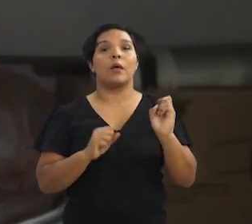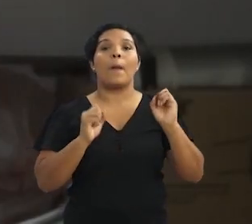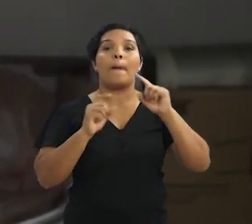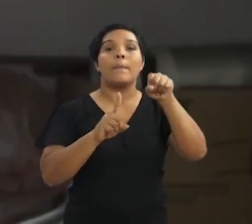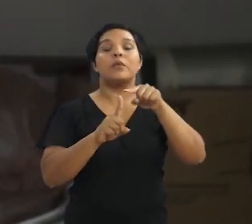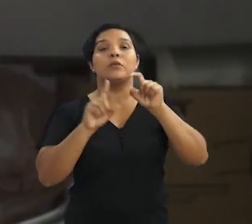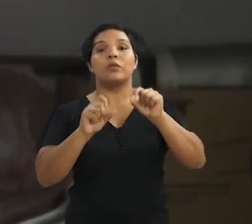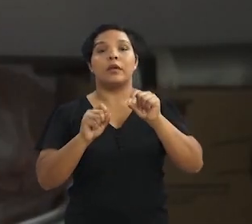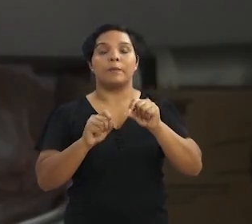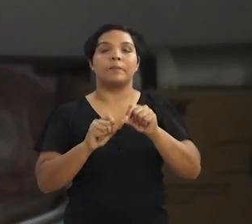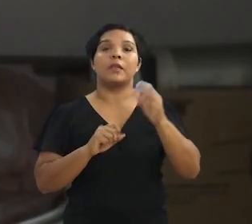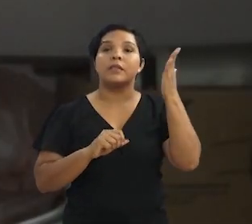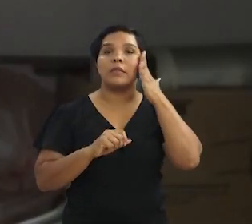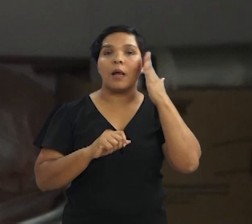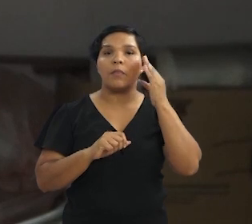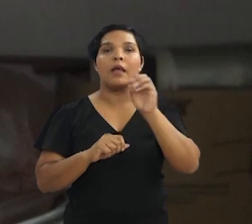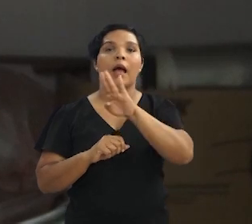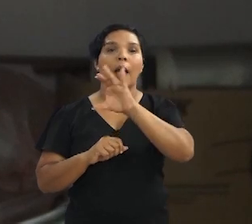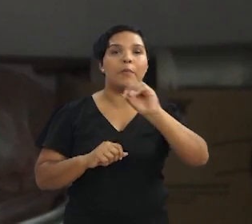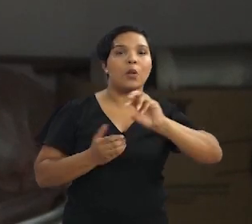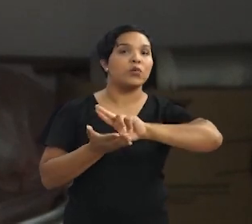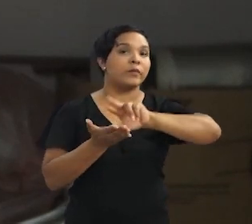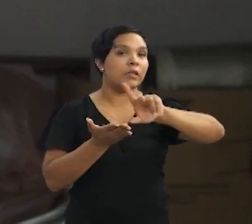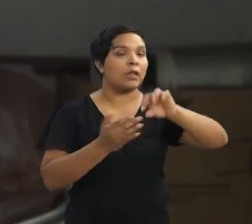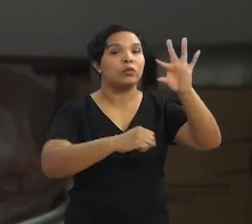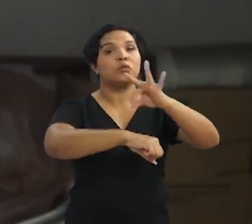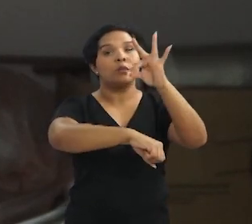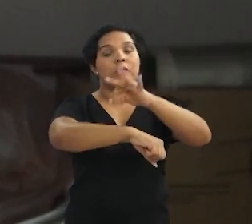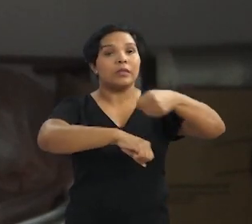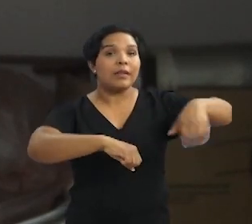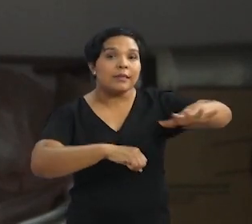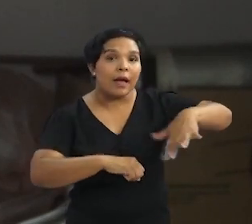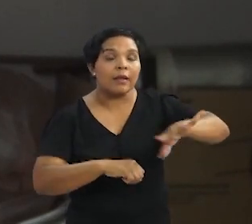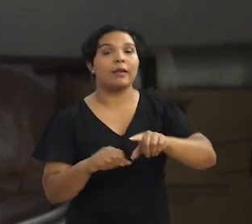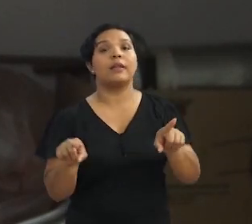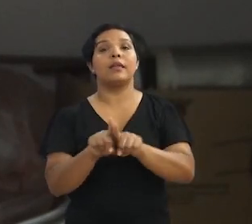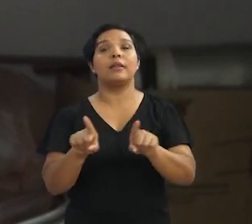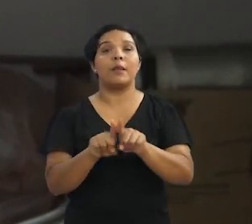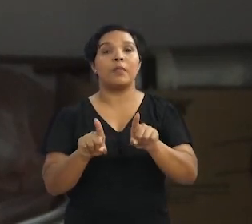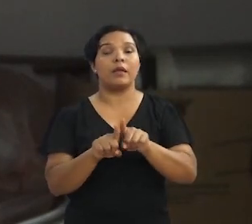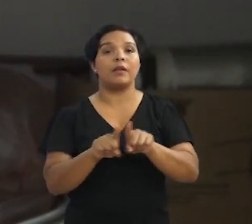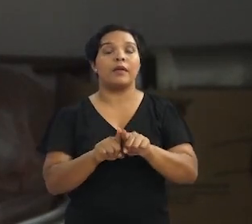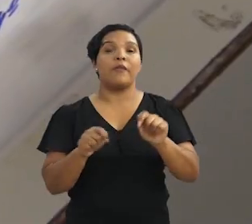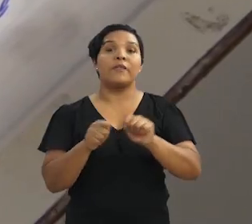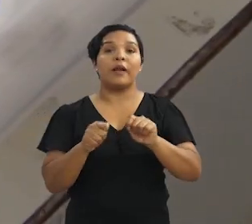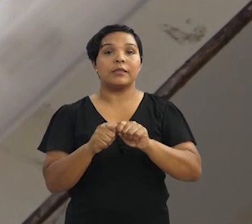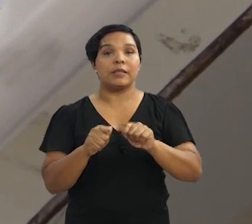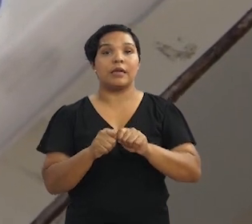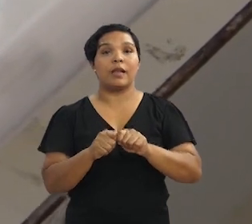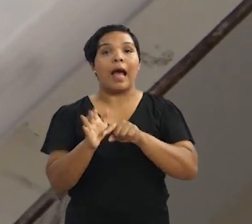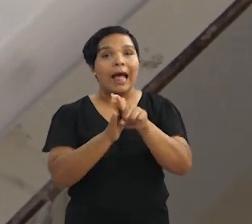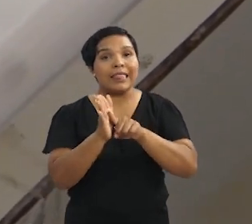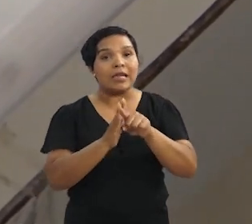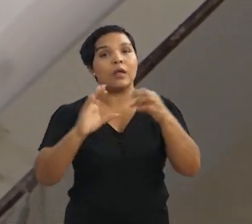2 finalidades ao capturar esses mosquitos. A gente quer saber a biodiversidade desses mosquitos nessa área e para